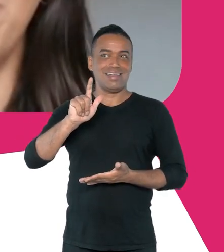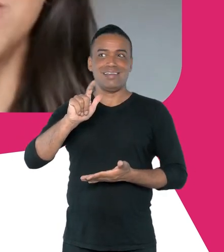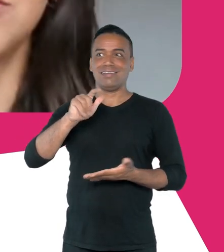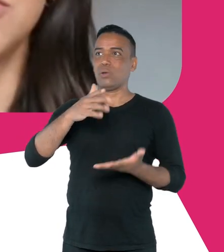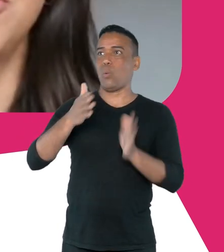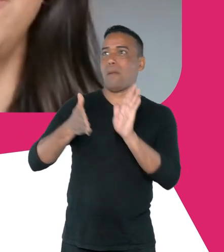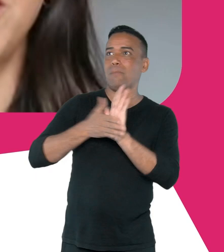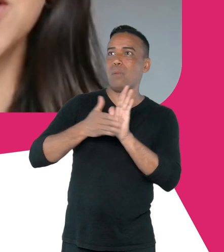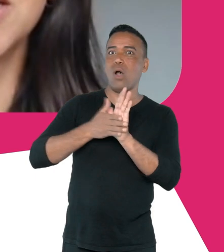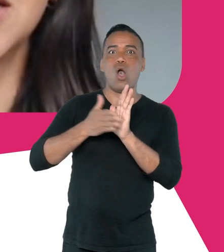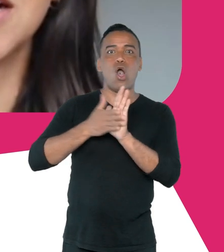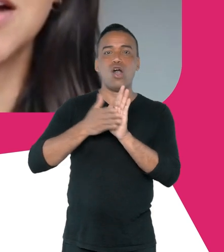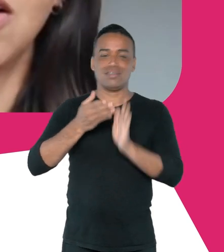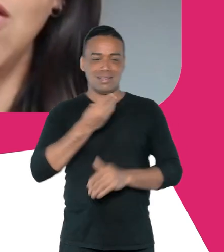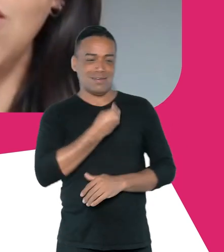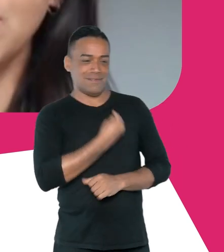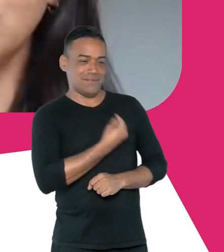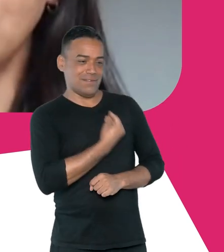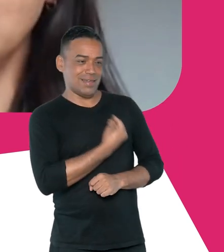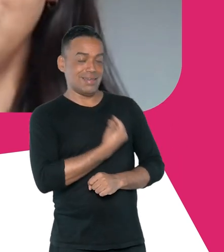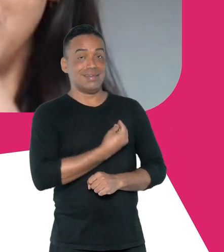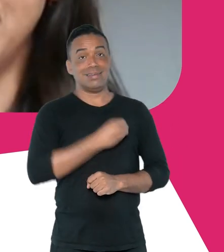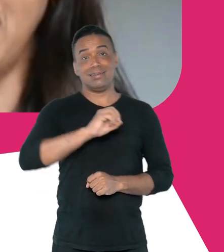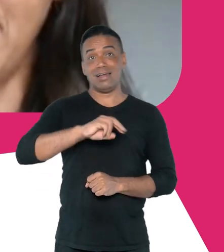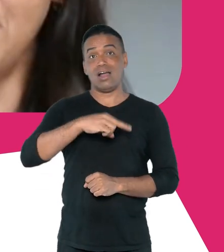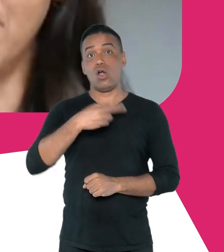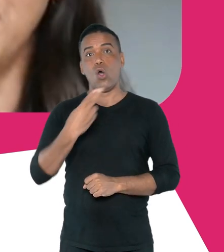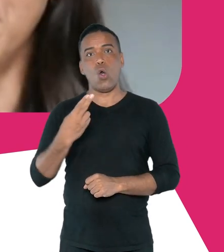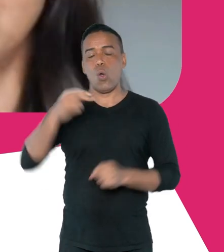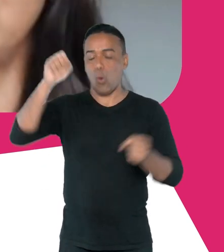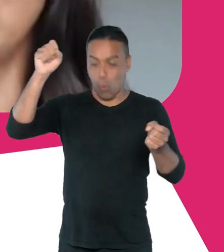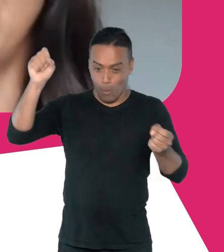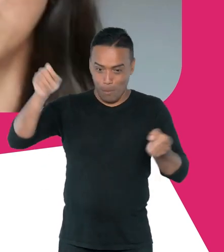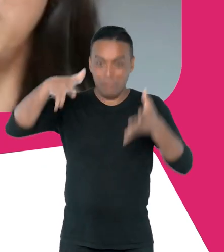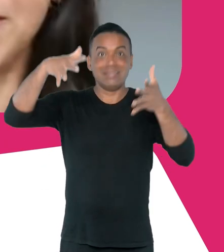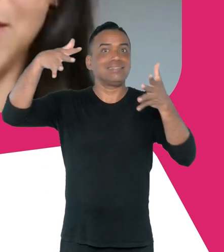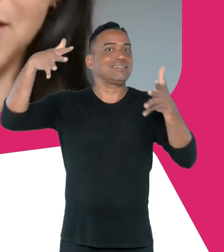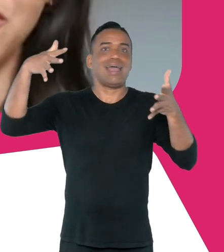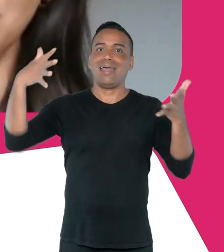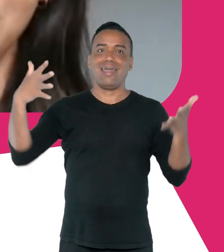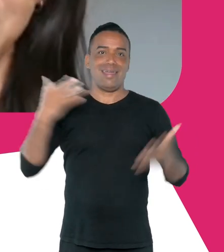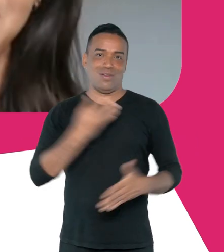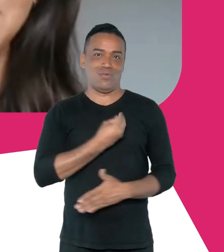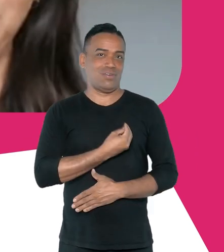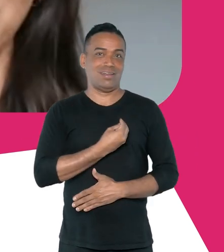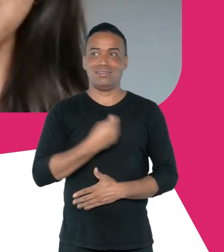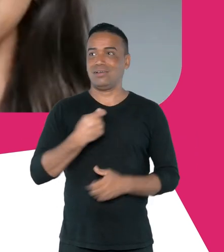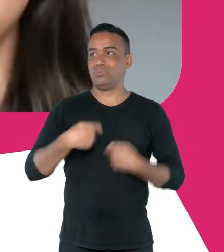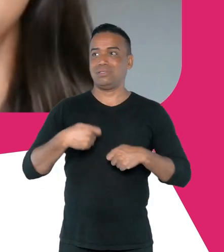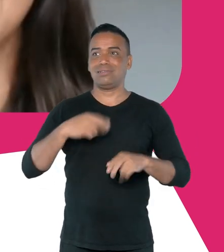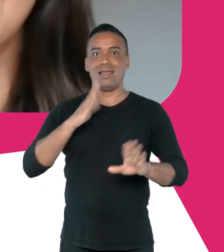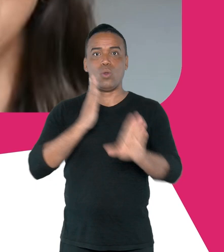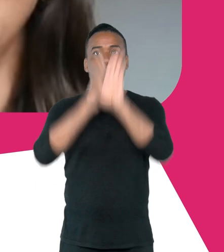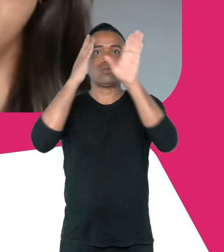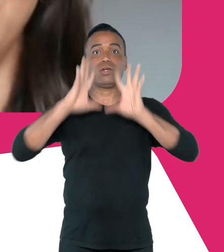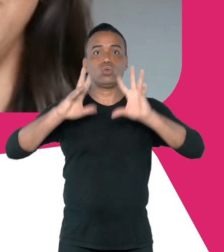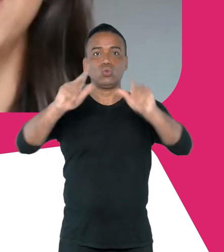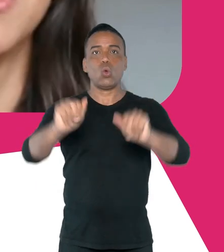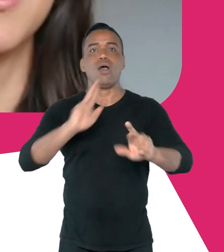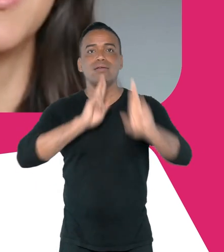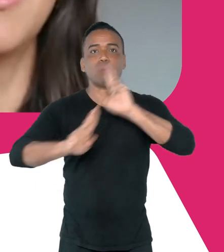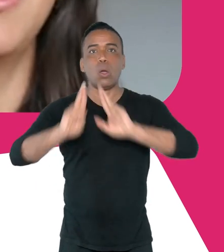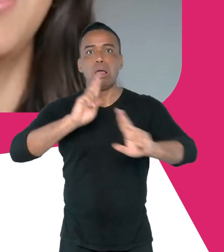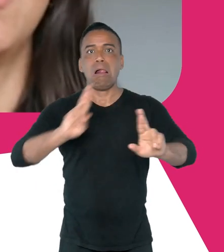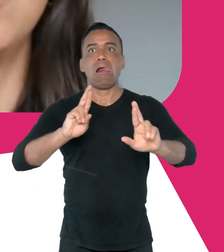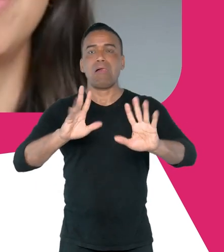um propósito de vida, ou que eu chamo de mistério, né? Porque a gente também não precisa de todas as respostas. Eu acho